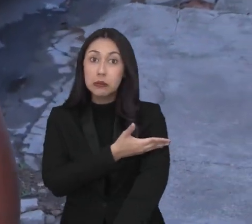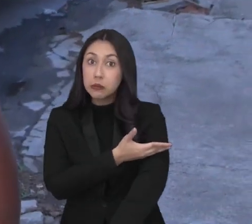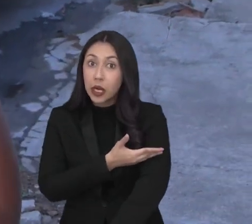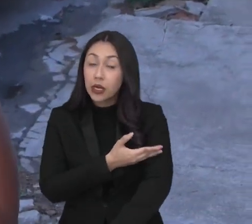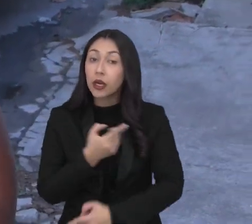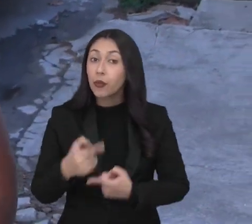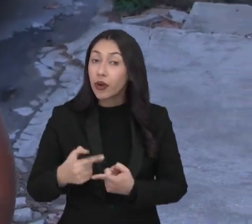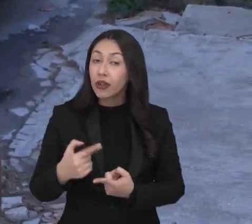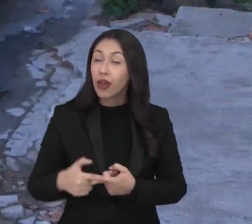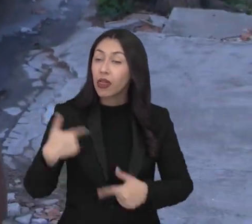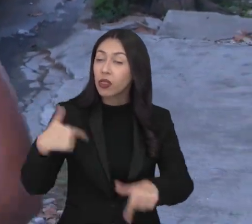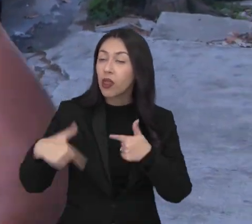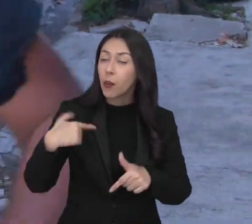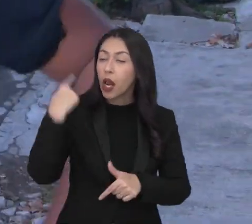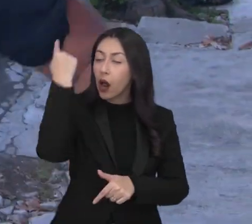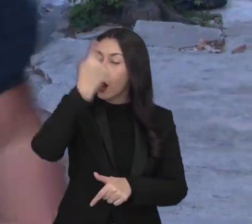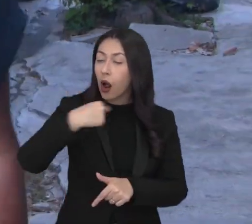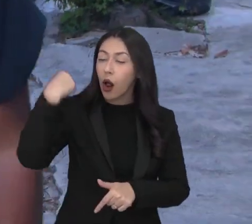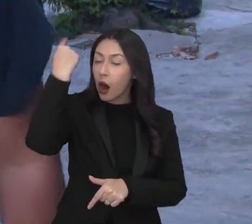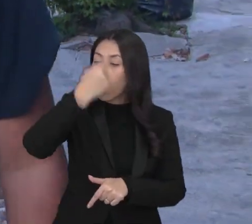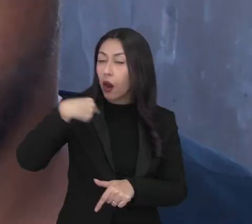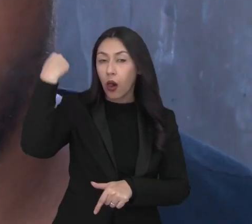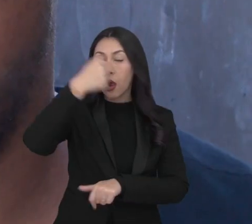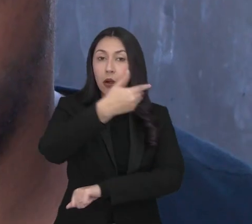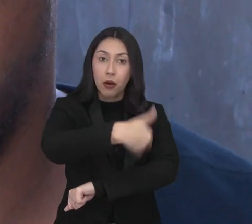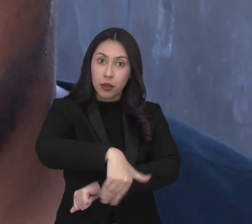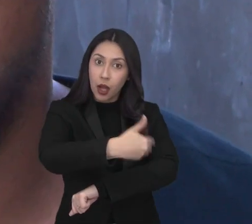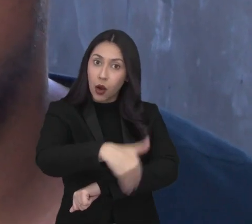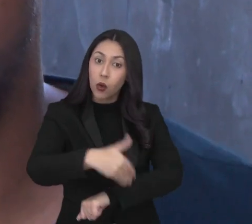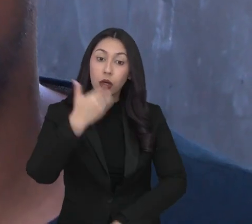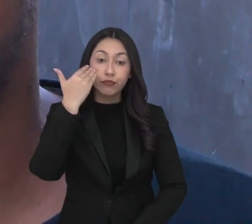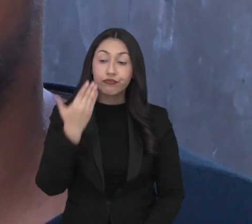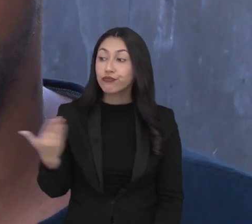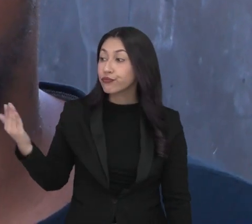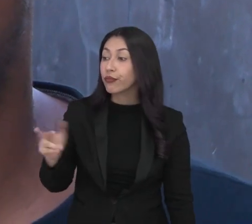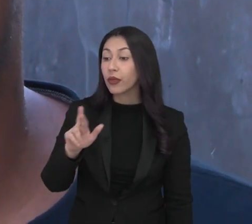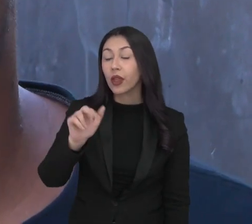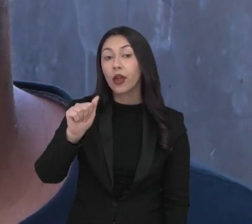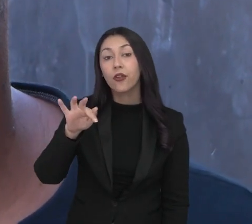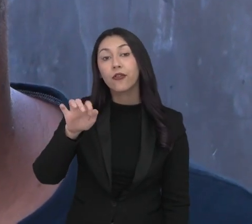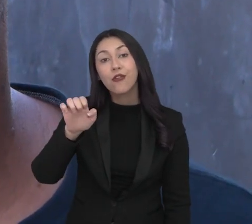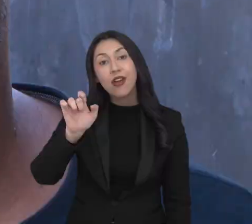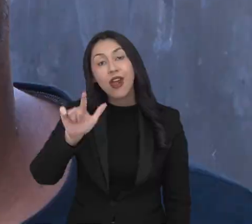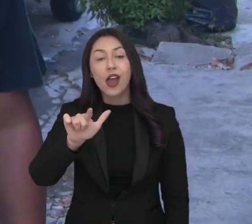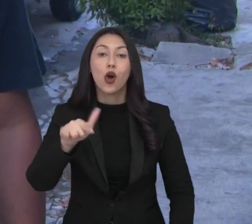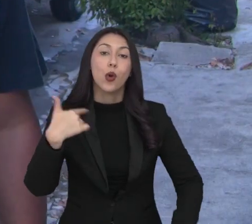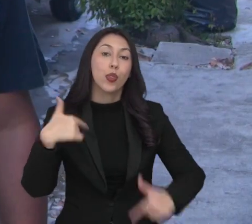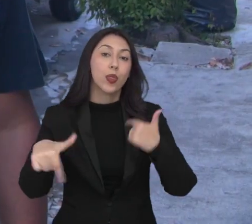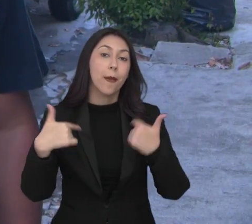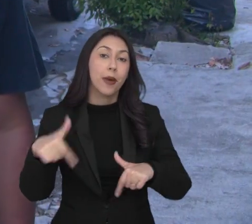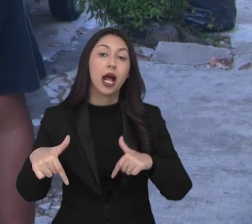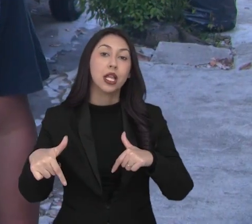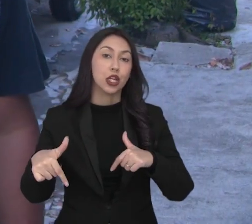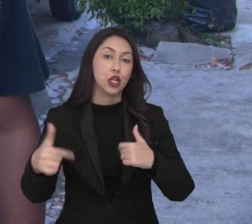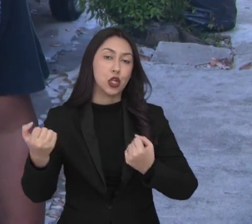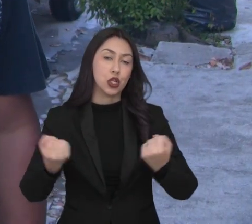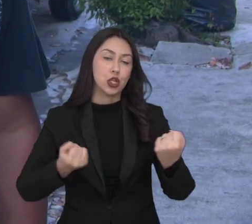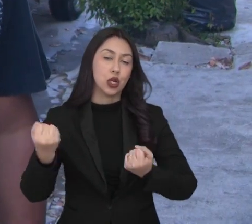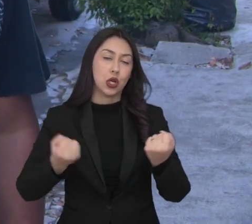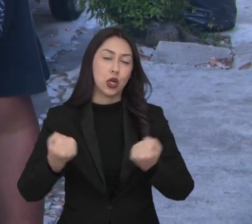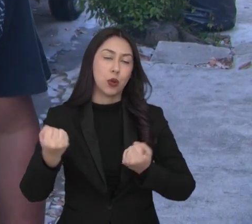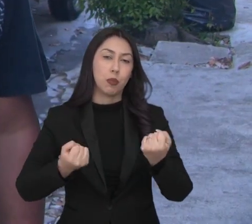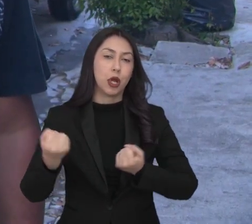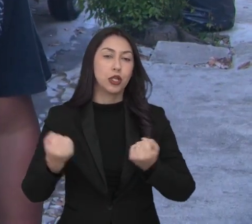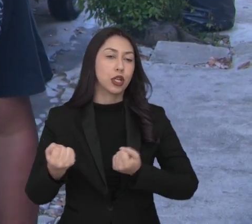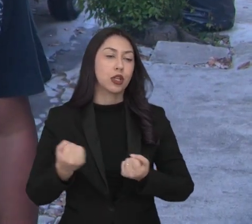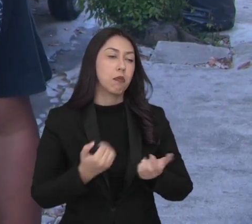é resultado de longas horas de trabalho na rua. Rafael é motorista de uma distribuidora de materiais de escritório e